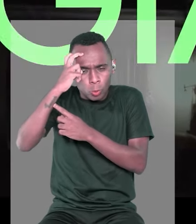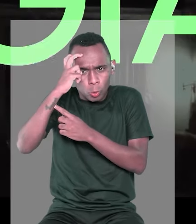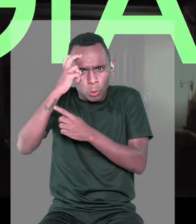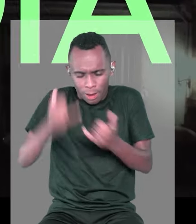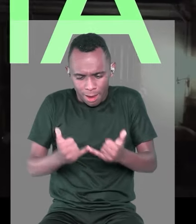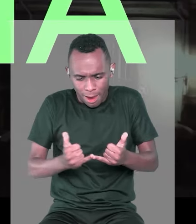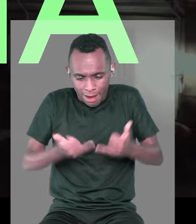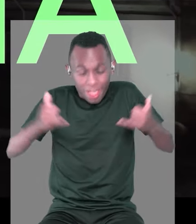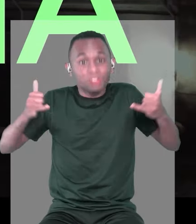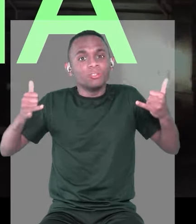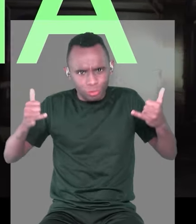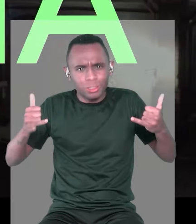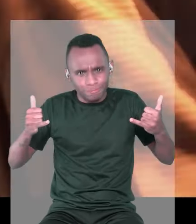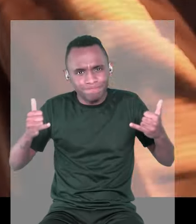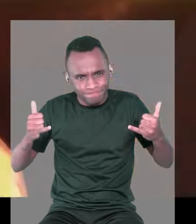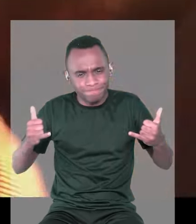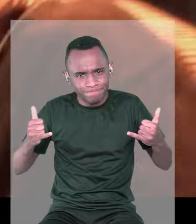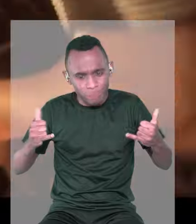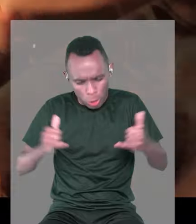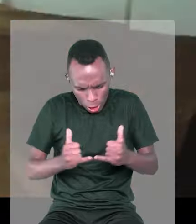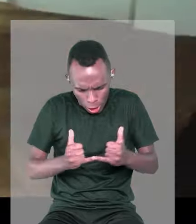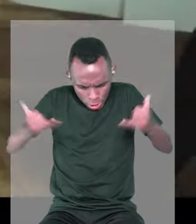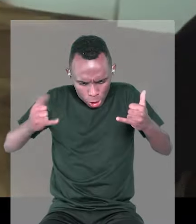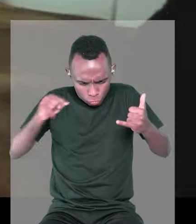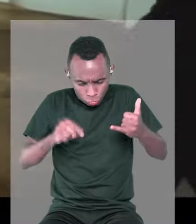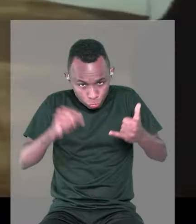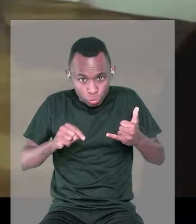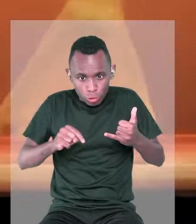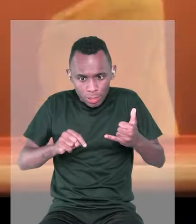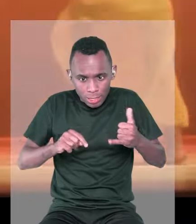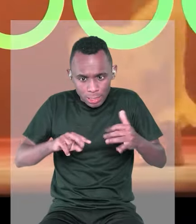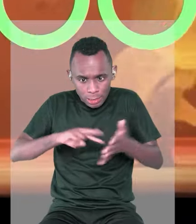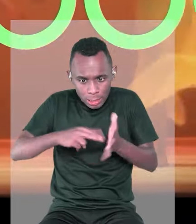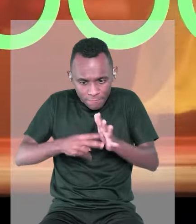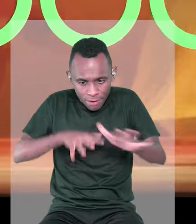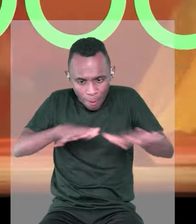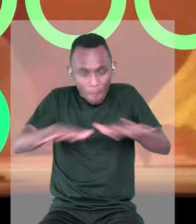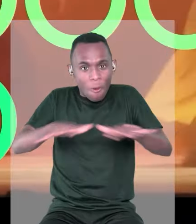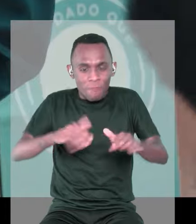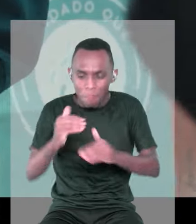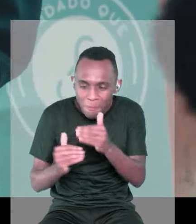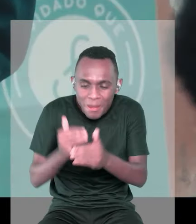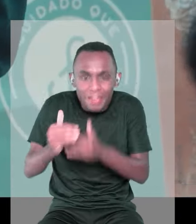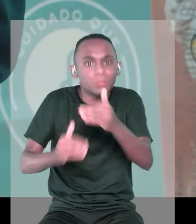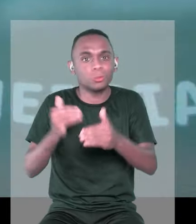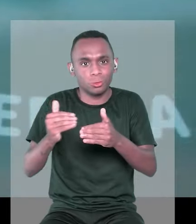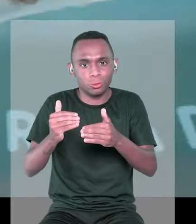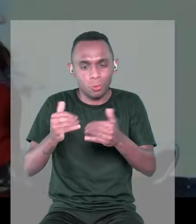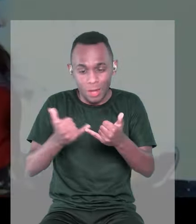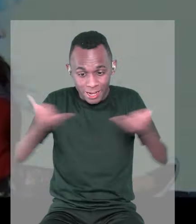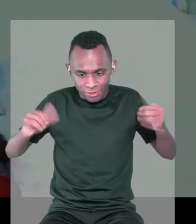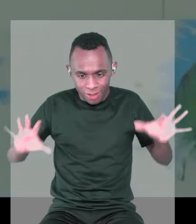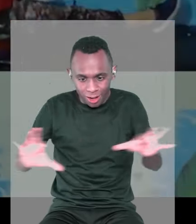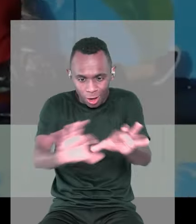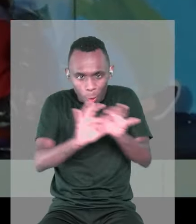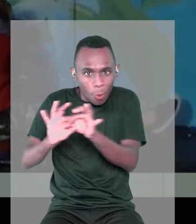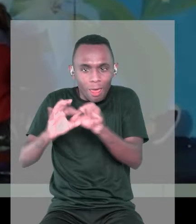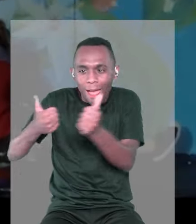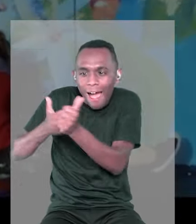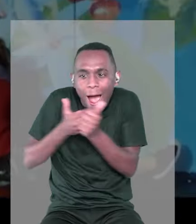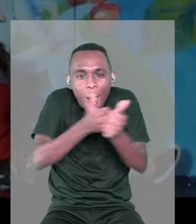uma energia energia que gera movimento energia que conecta